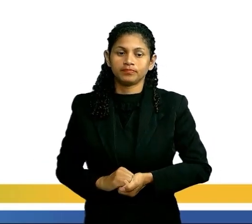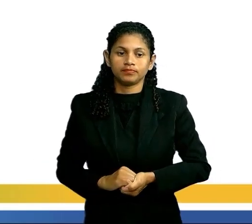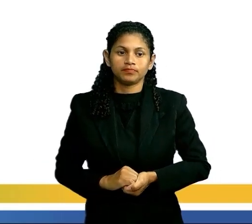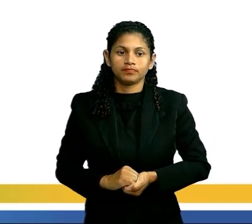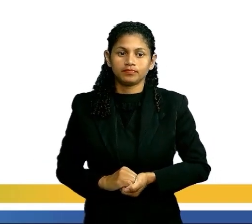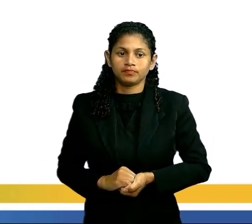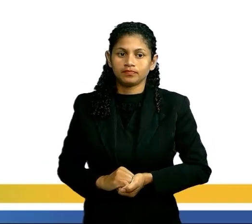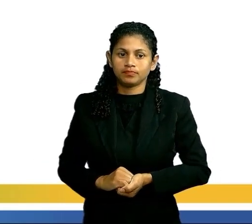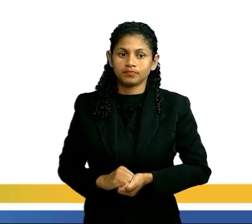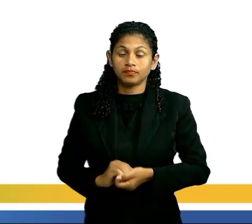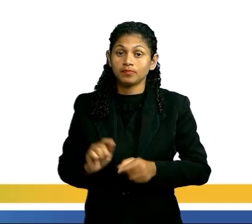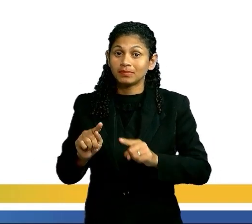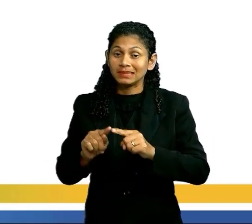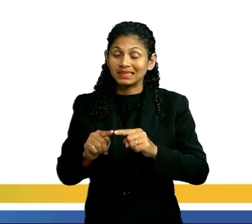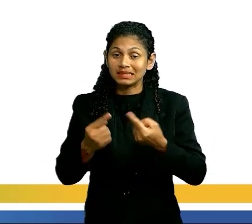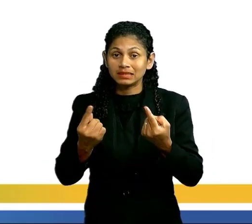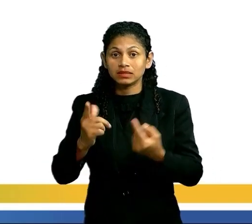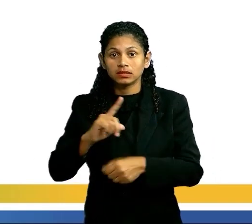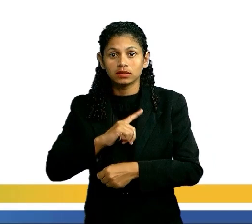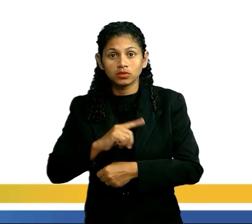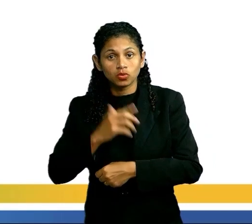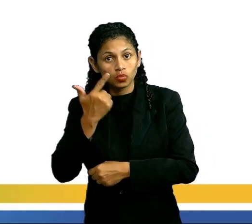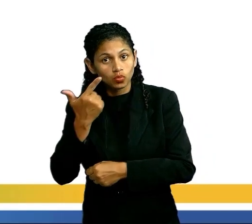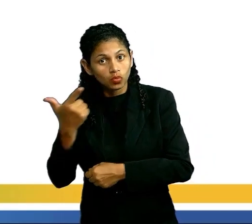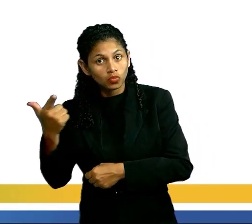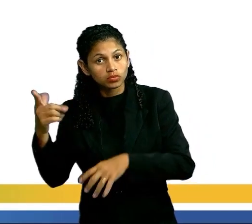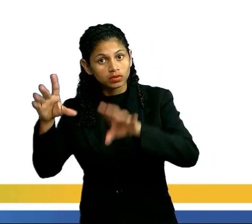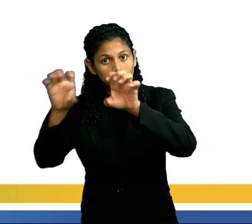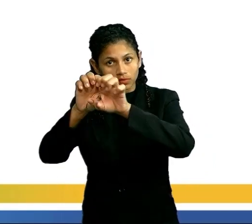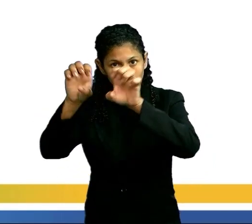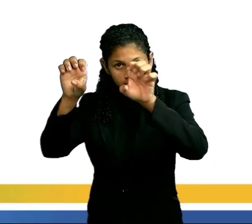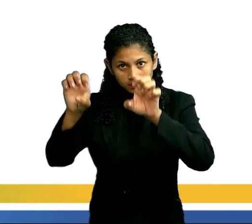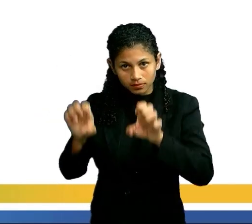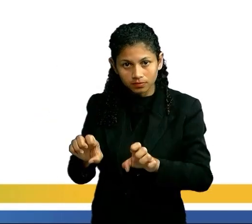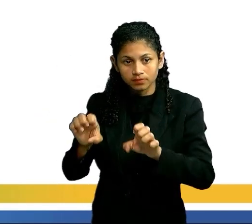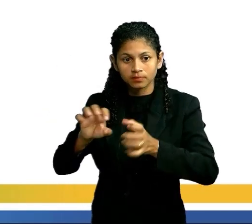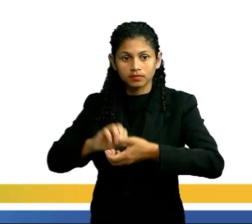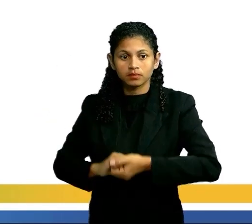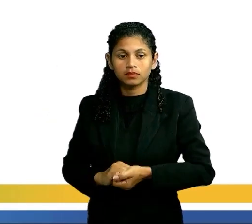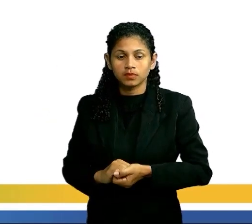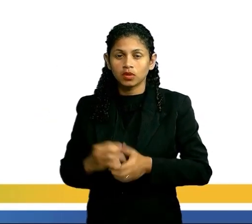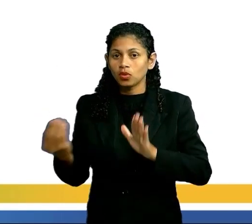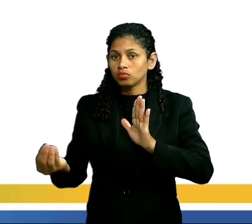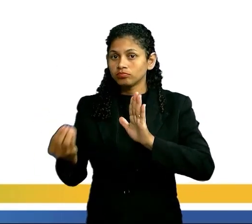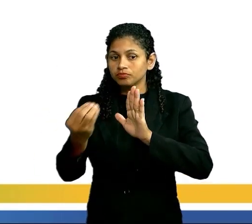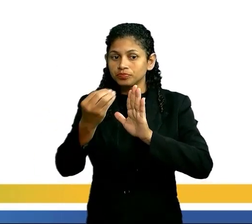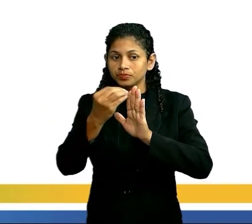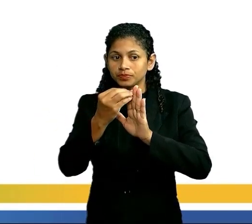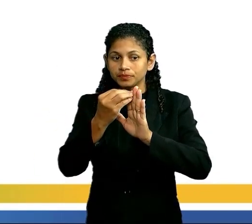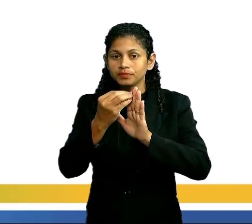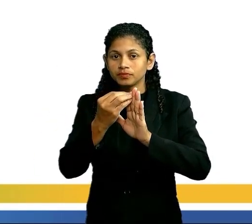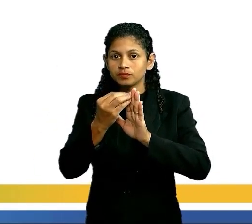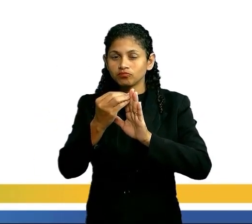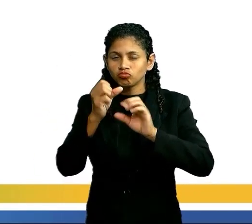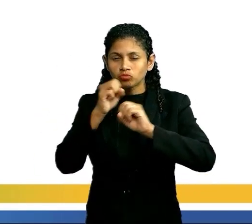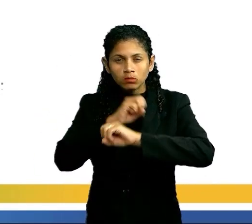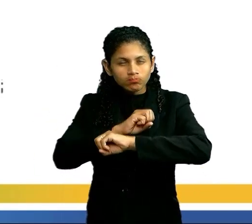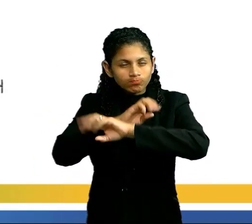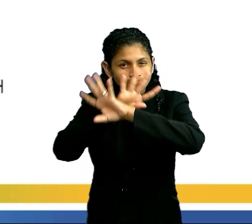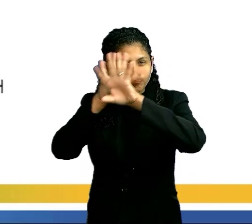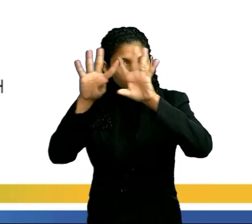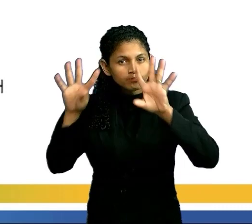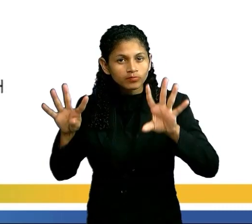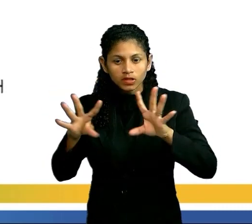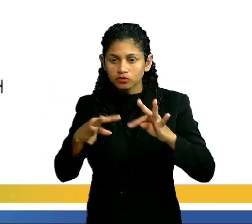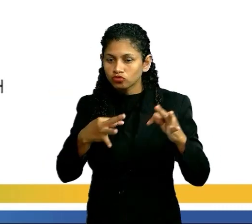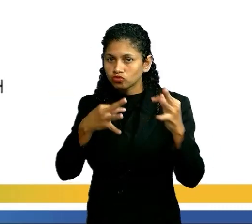direito. Mas tem outra forma ainda de se representar, que é colocando de forma explícita